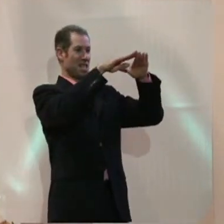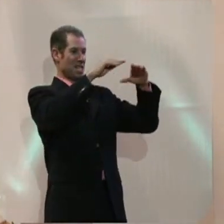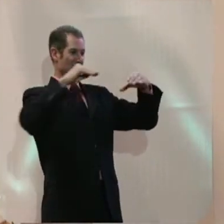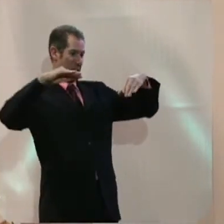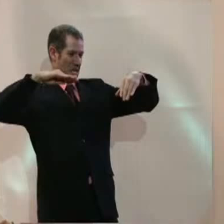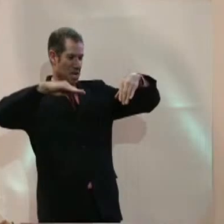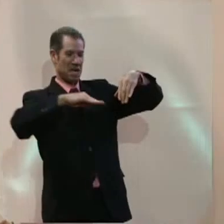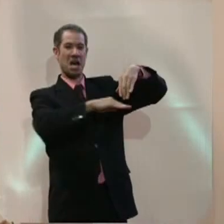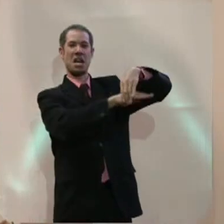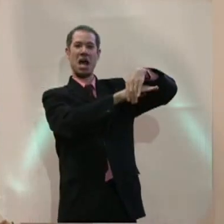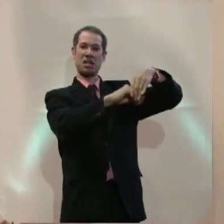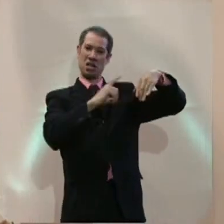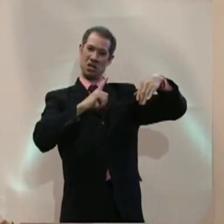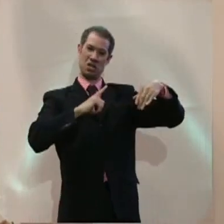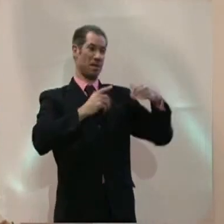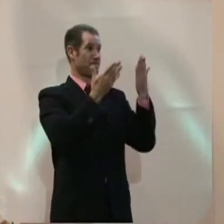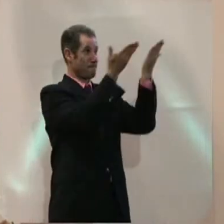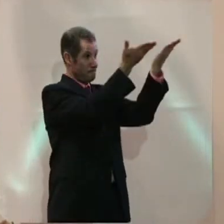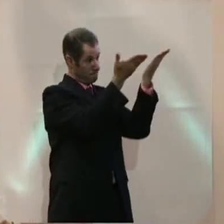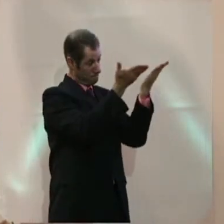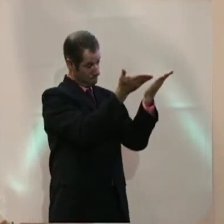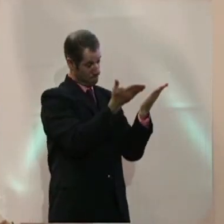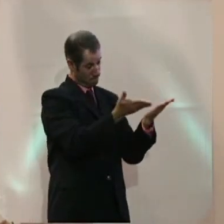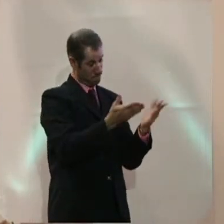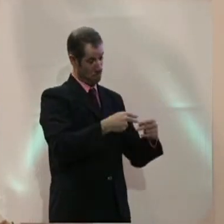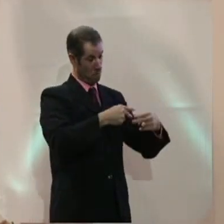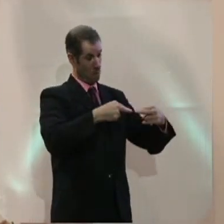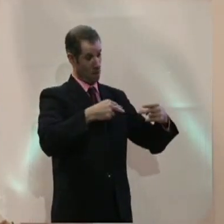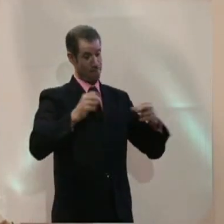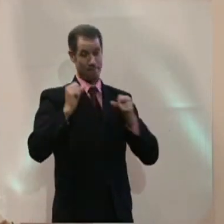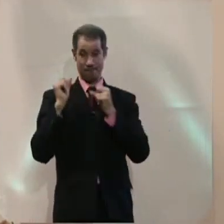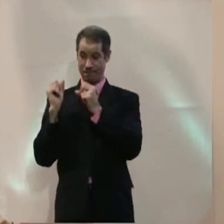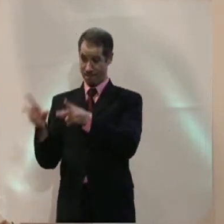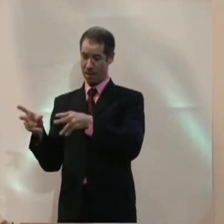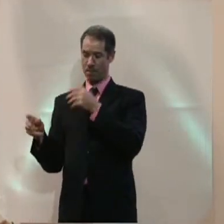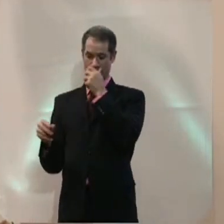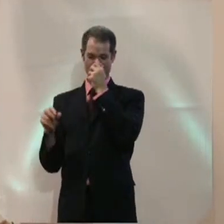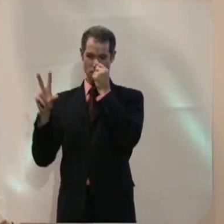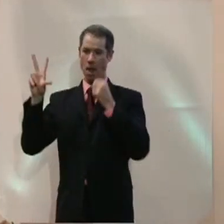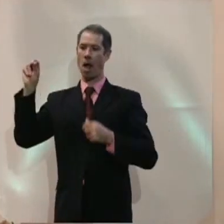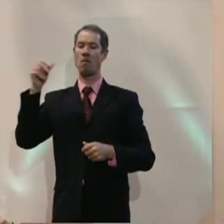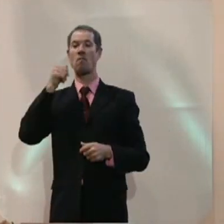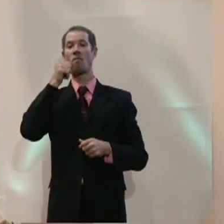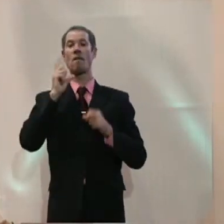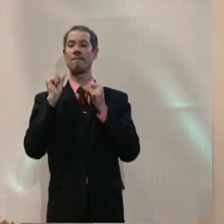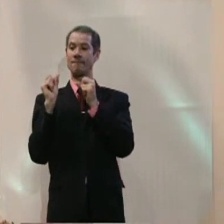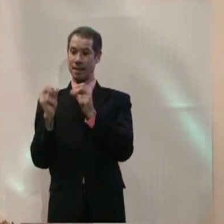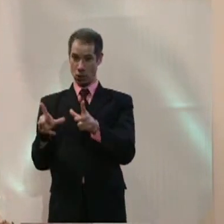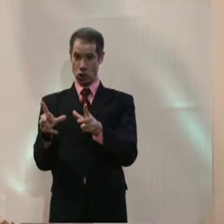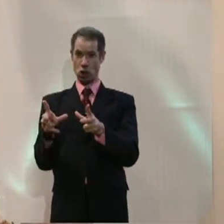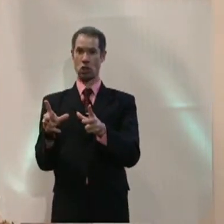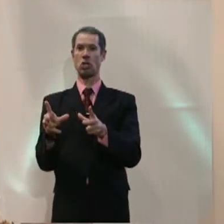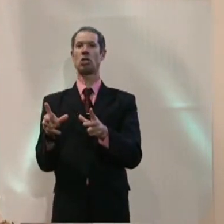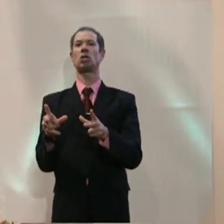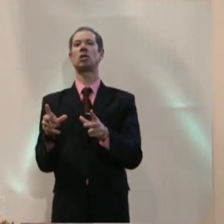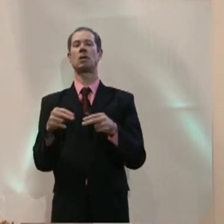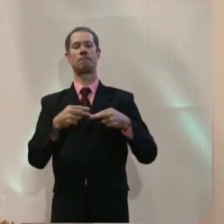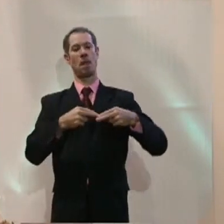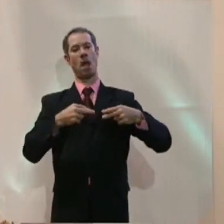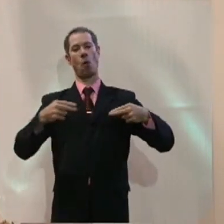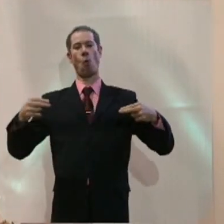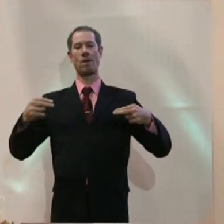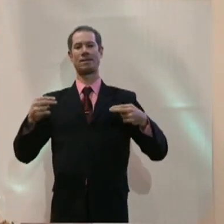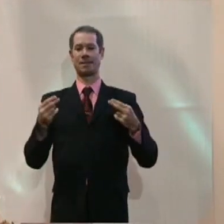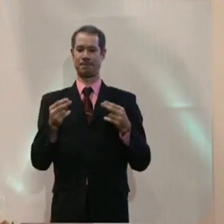um depósito do estoque dela, das mercadorias. E a vovó, ela vendia, entre outras coisas, na